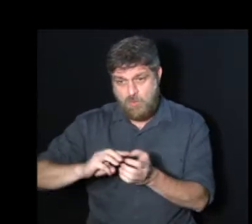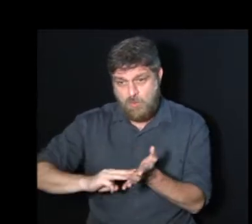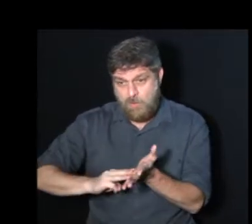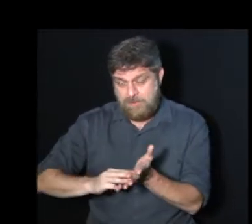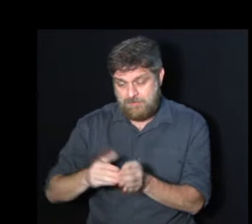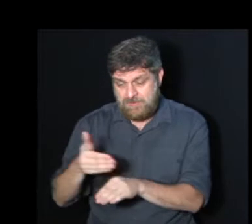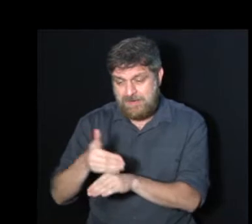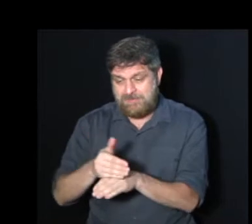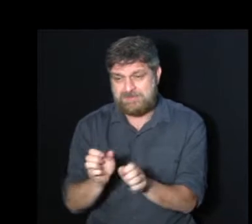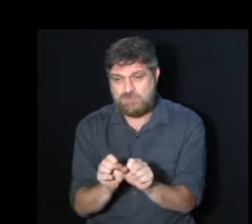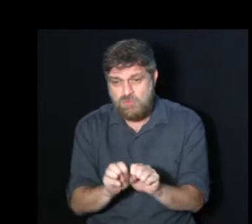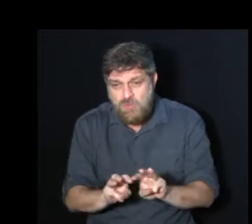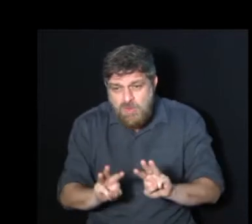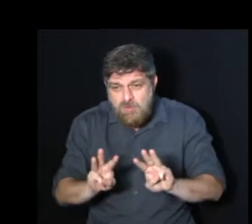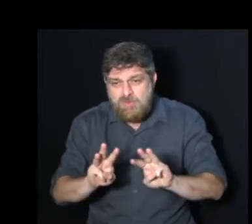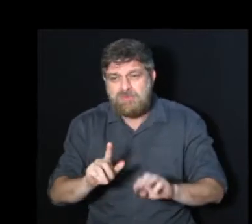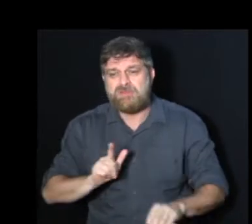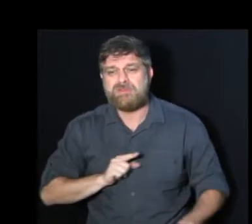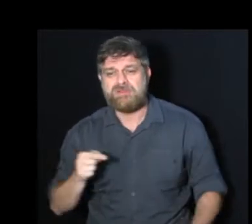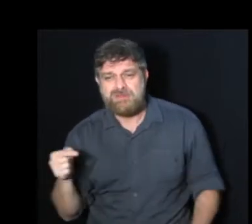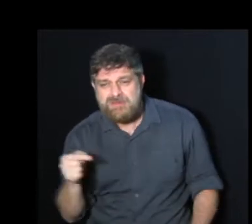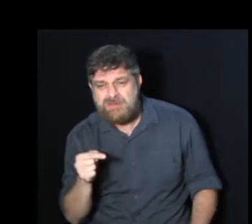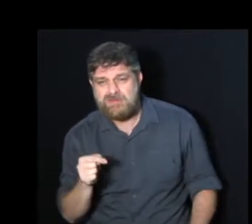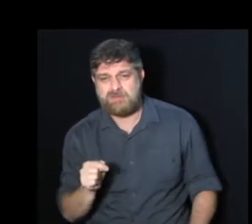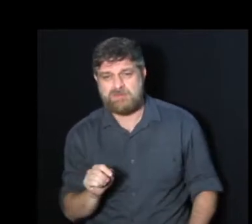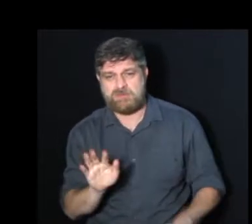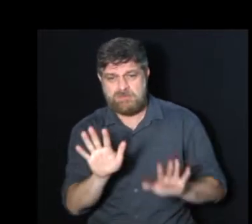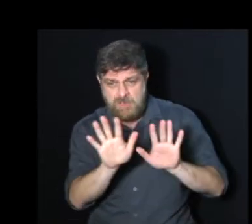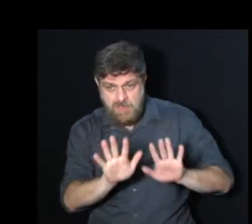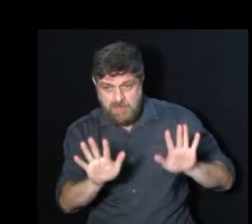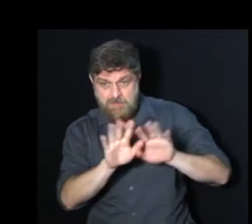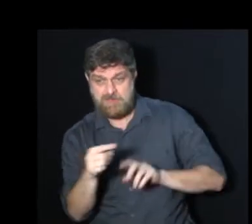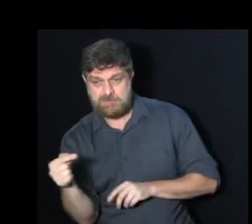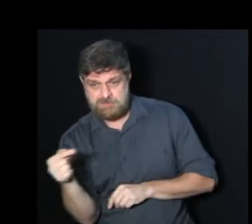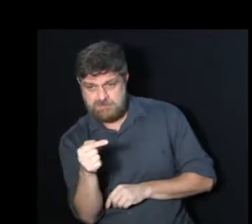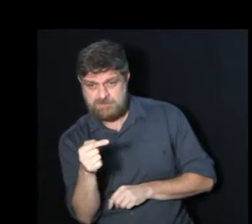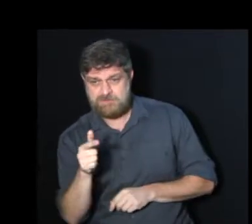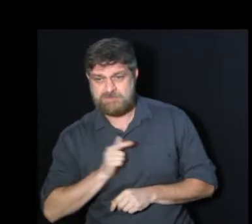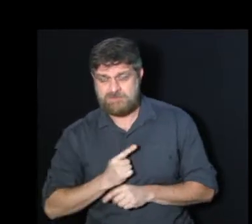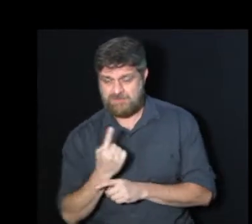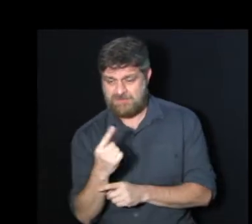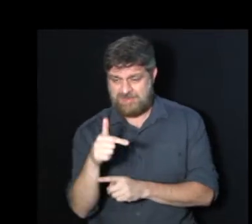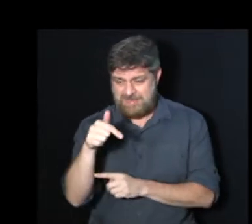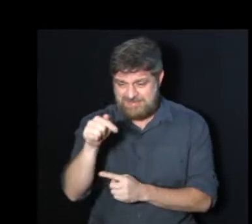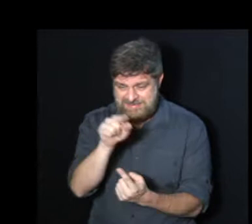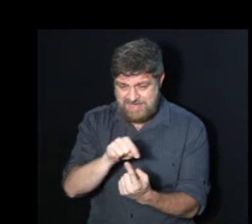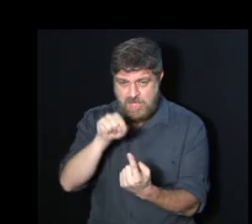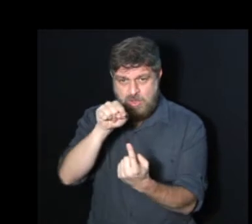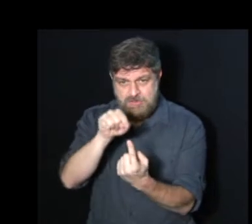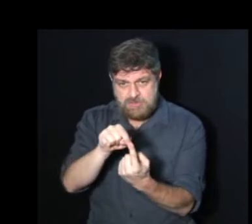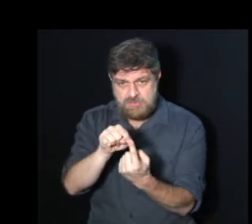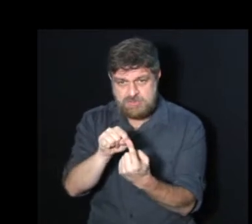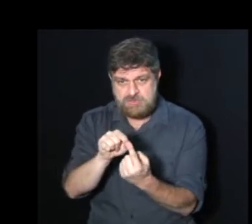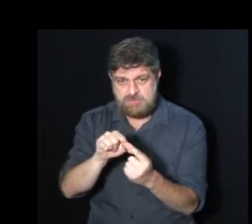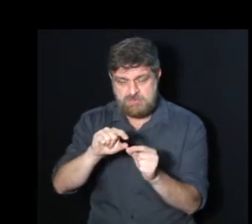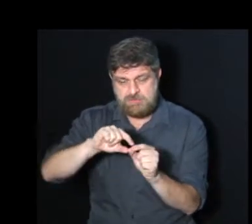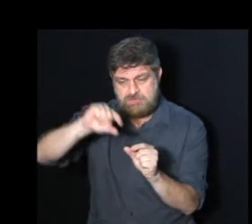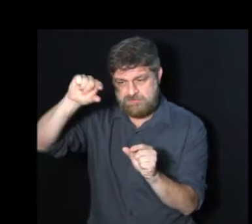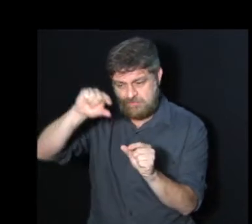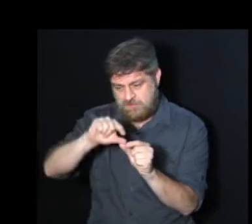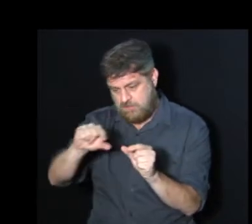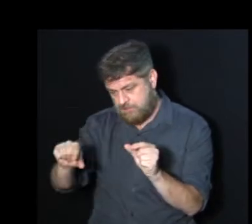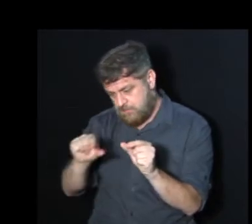ali tem uma imagem que é uma imagem bastante significativa, são 17 objetivos nas mais